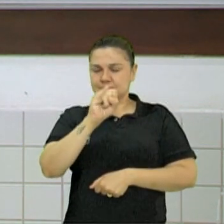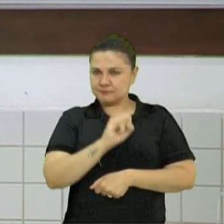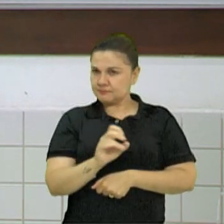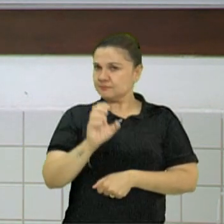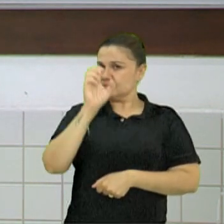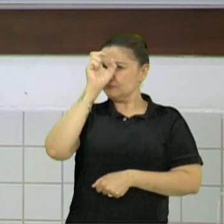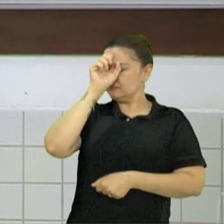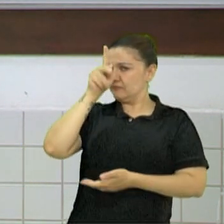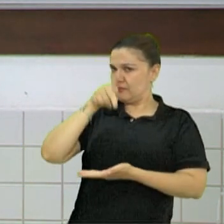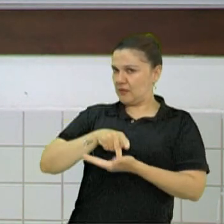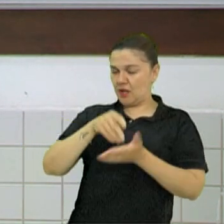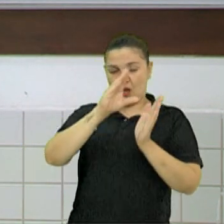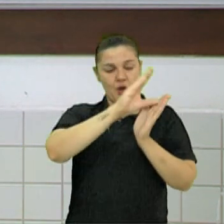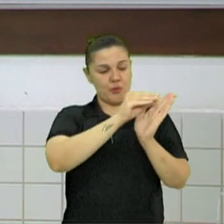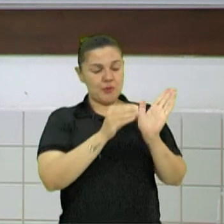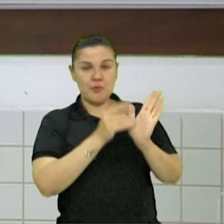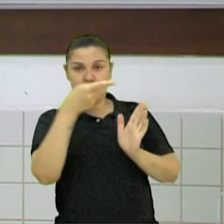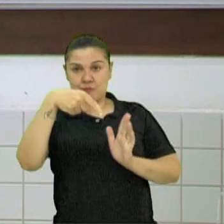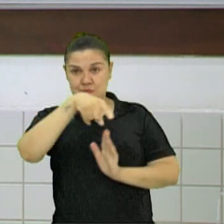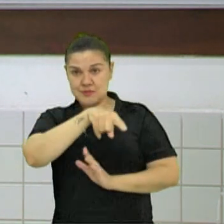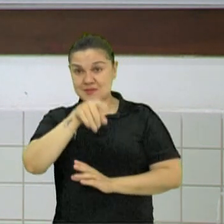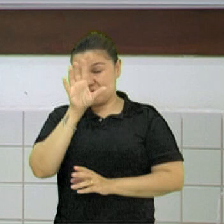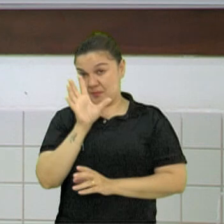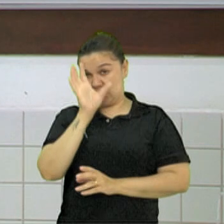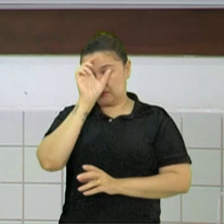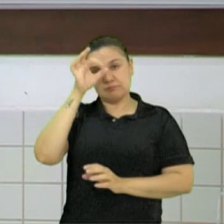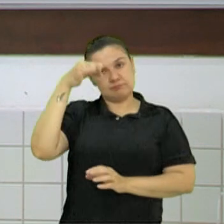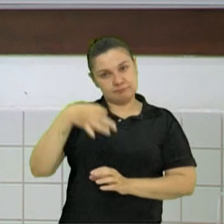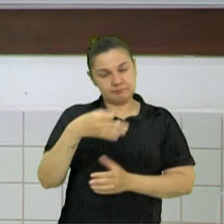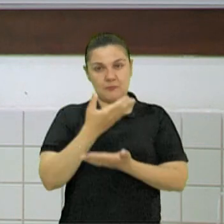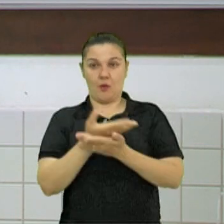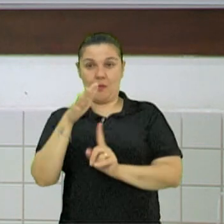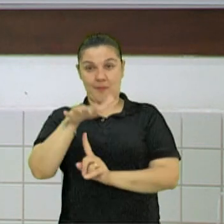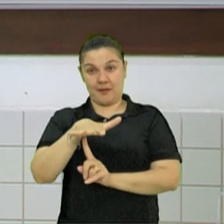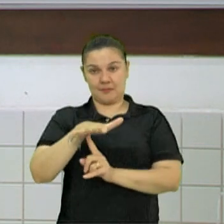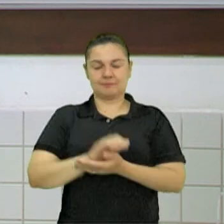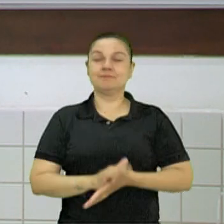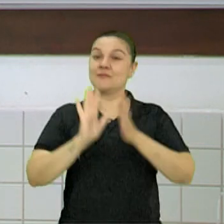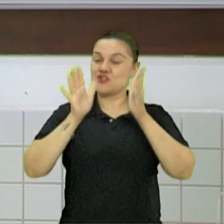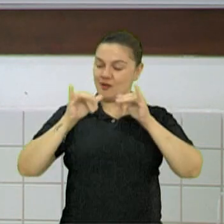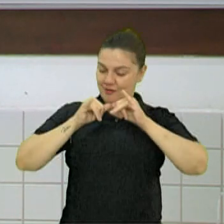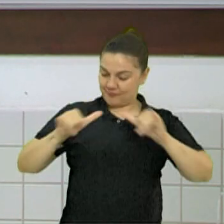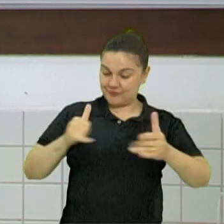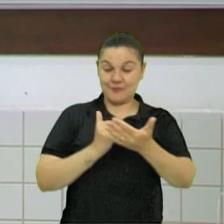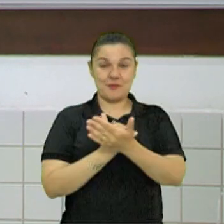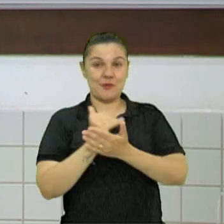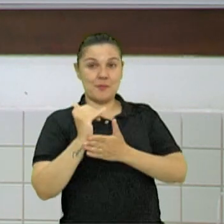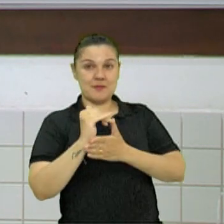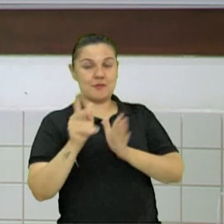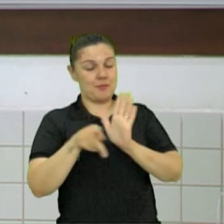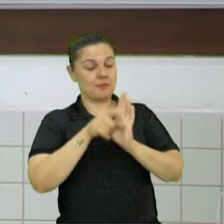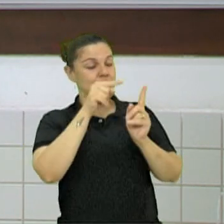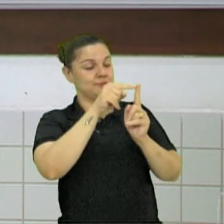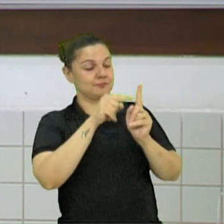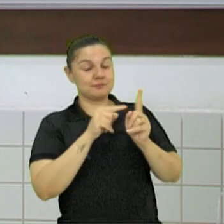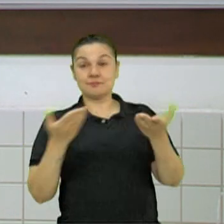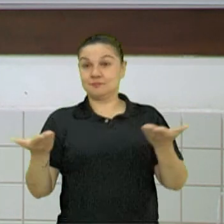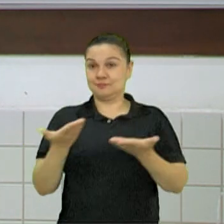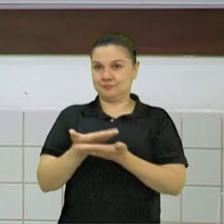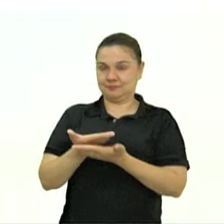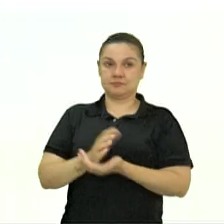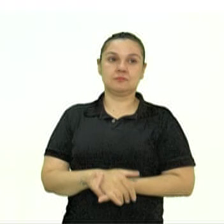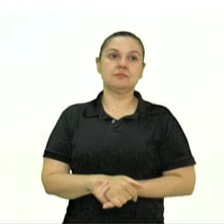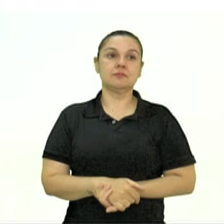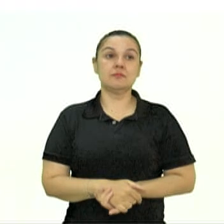aprendendo aquele conteúdo que nós temos passado aqui para vocês no Aula Paraná. Dado o nosso recado, vamos para os nossos objetivos de hoje. Olha